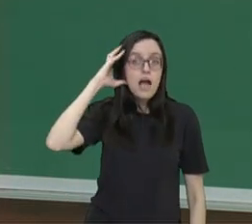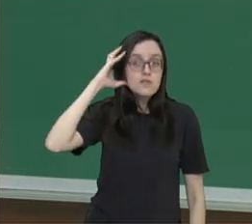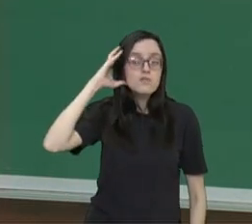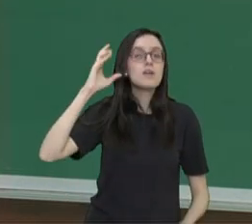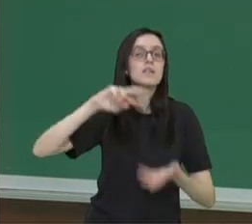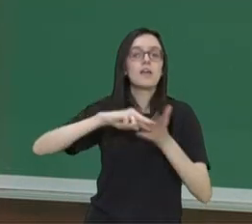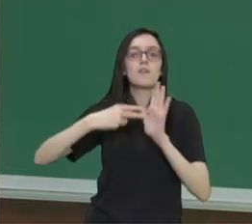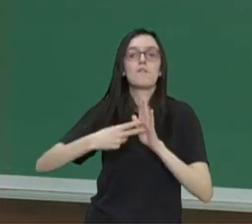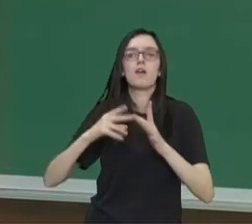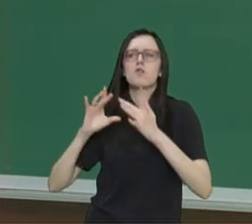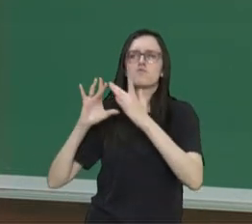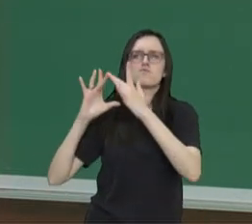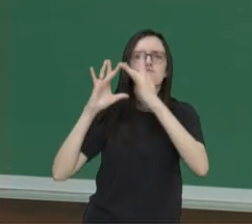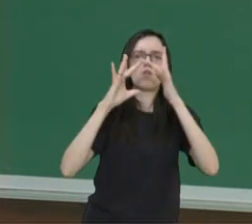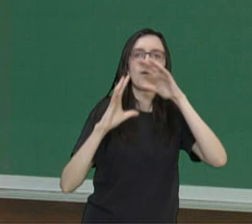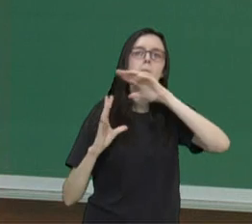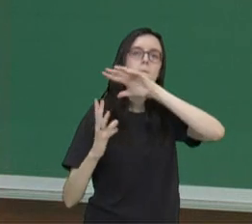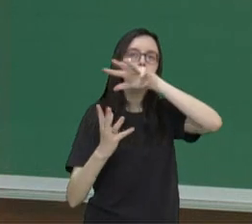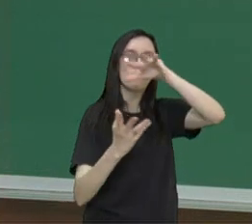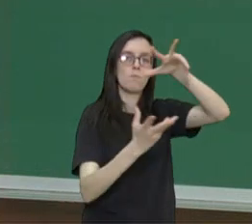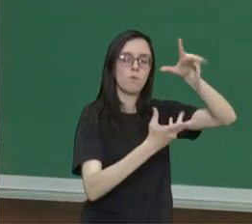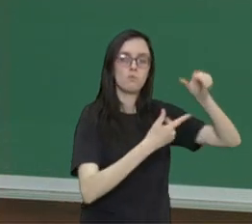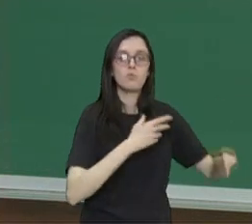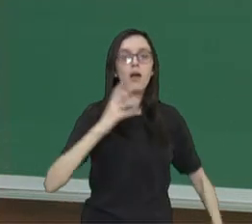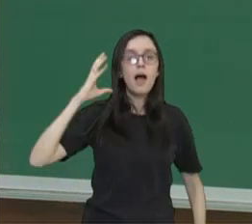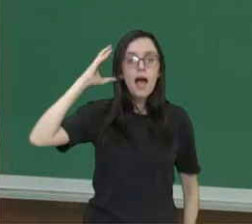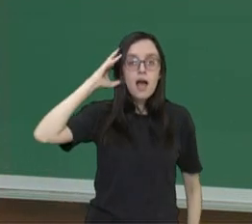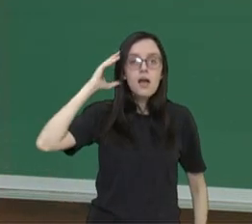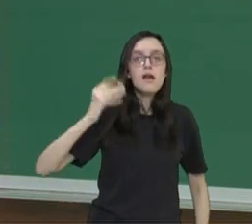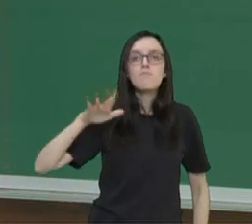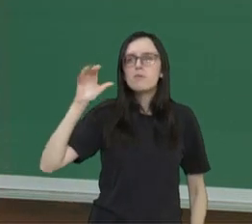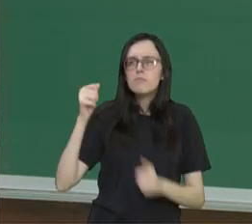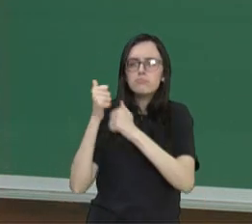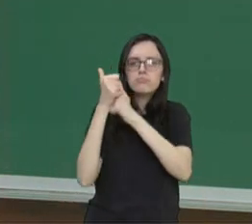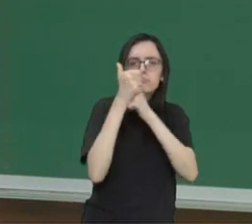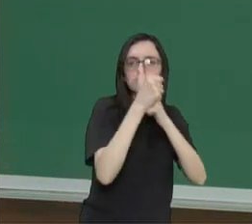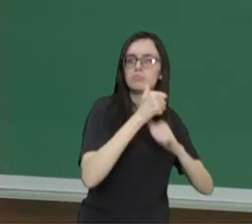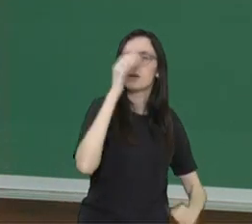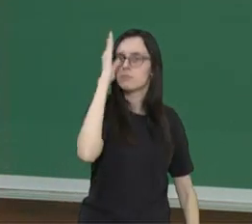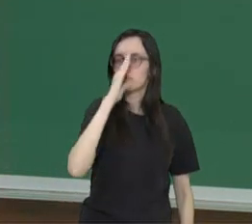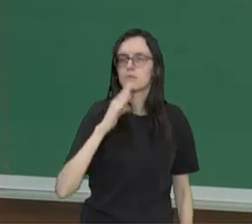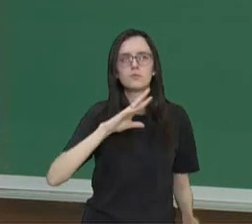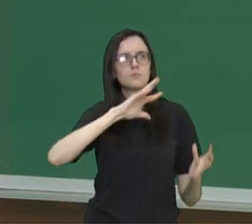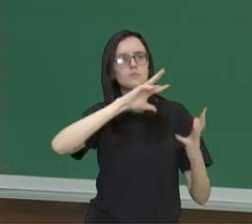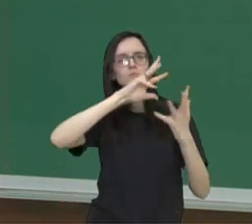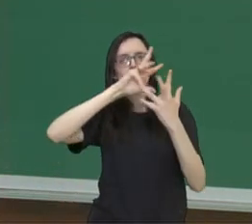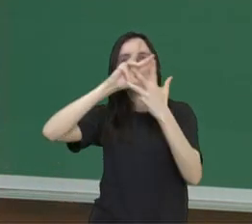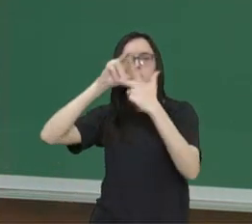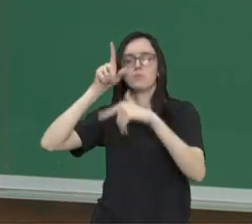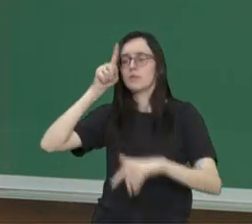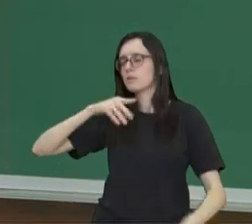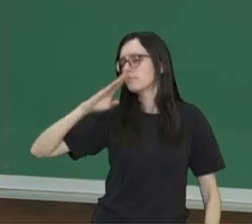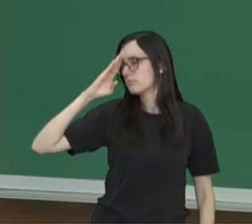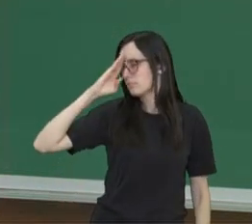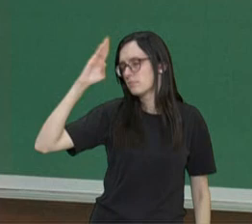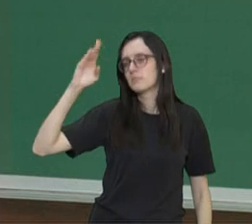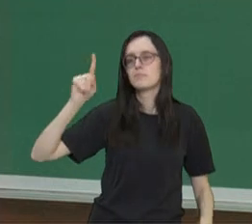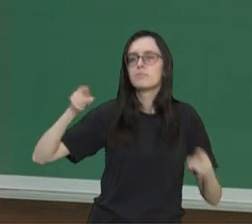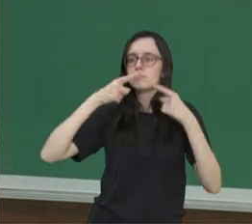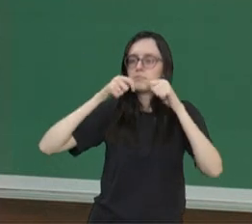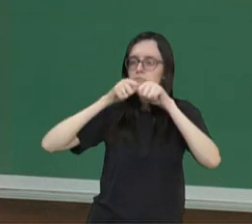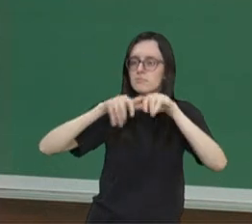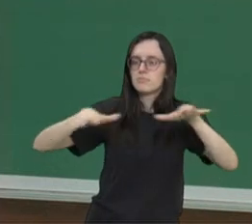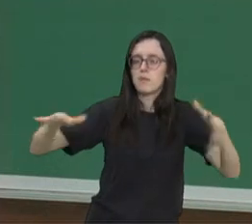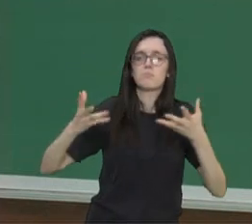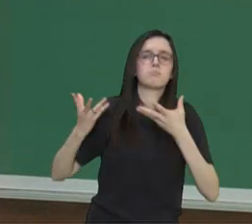em contato com o mundo. Então o rádio aproximou os brasileiros do mundo todo. É o principal meio de comunicação